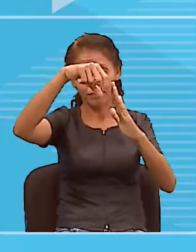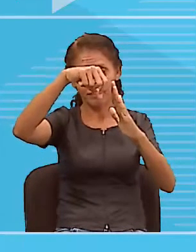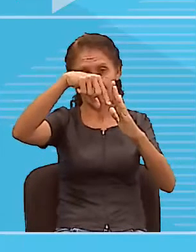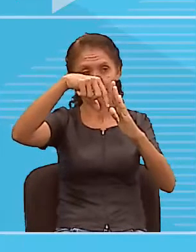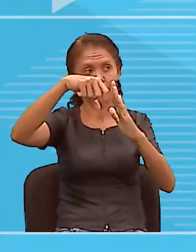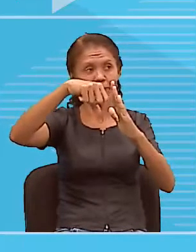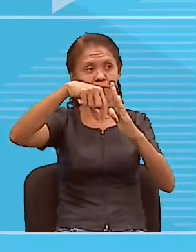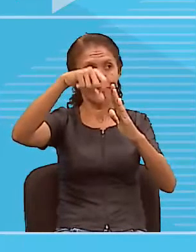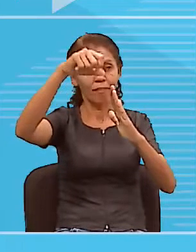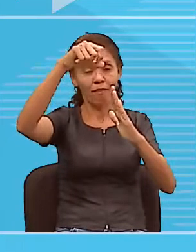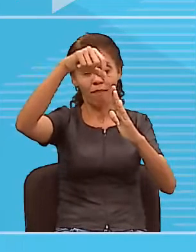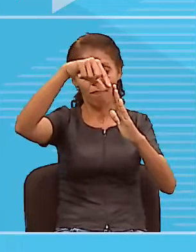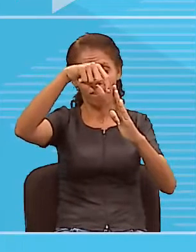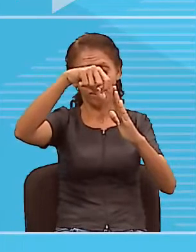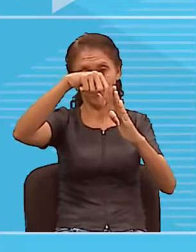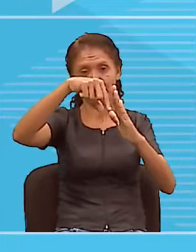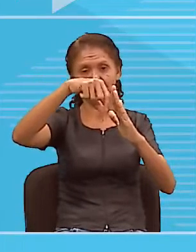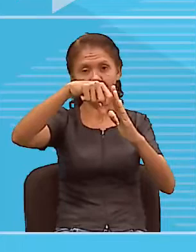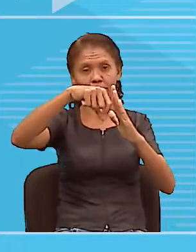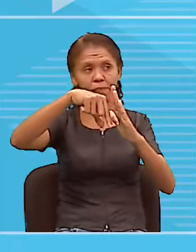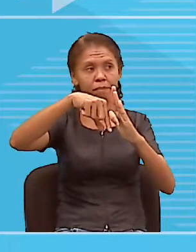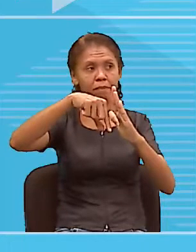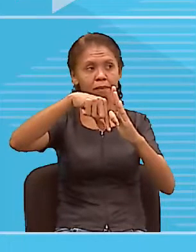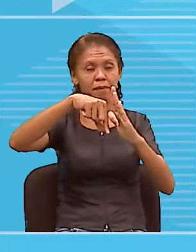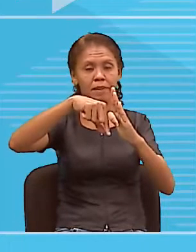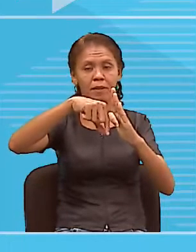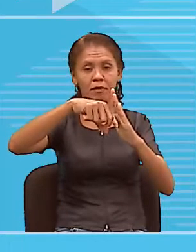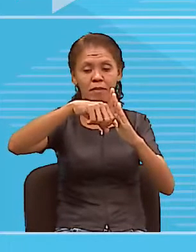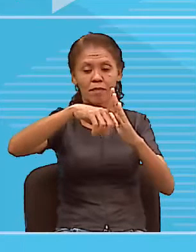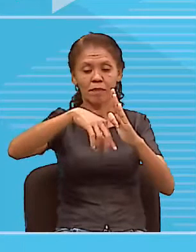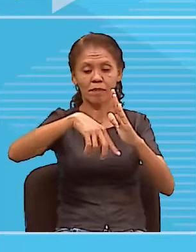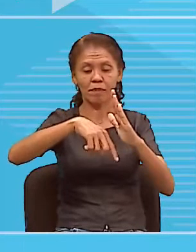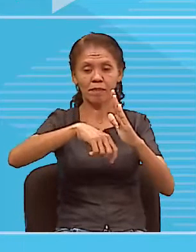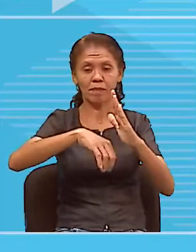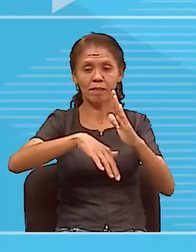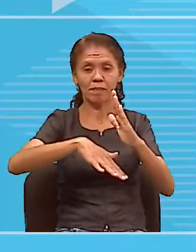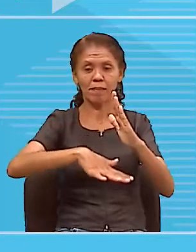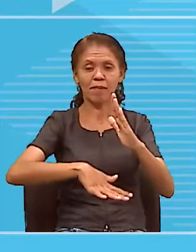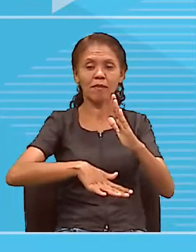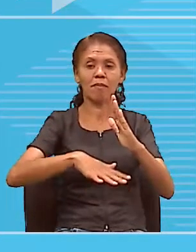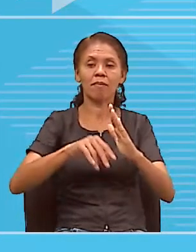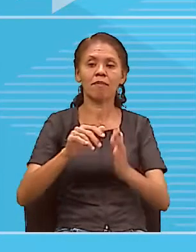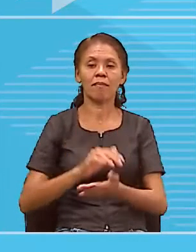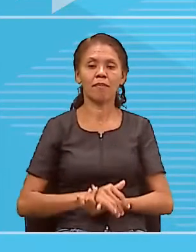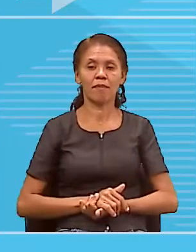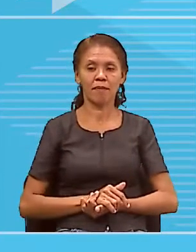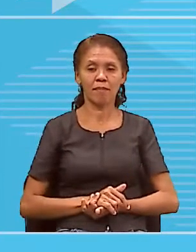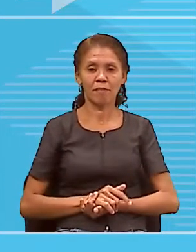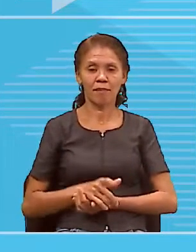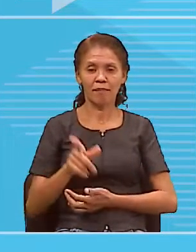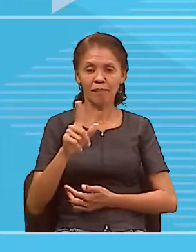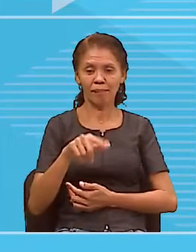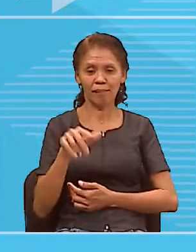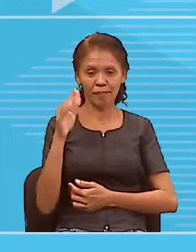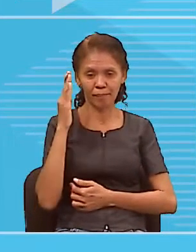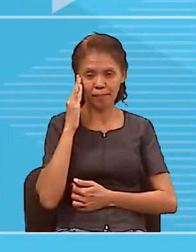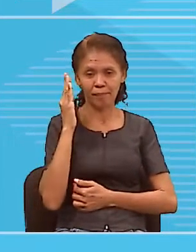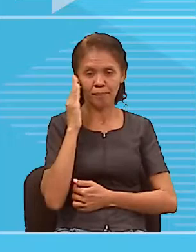por aqui consegue se espalhar por todo o ambiente né Adriana certinho